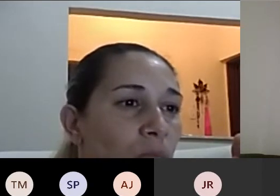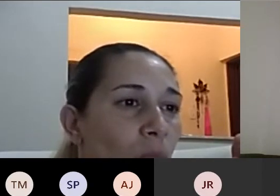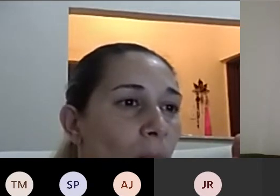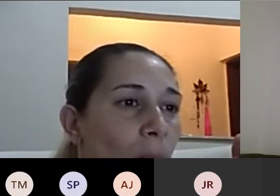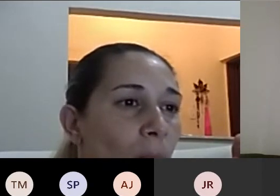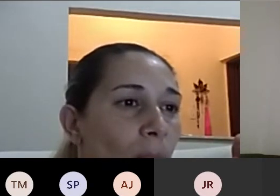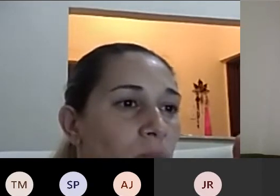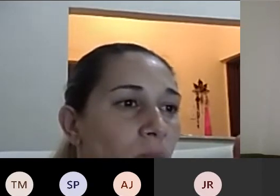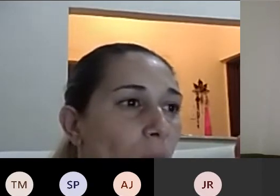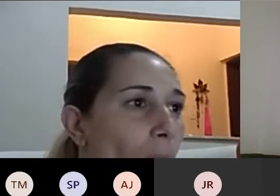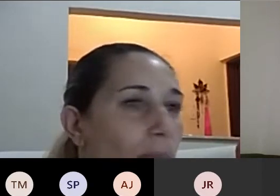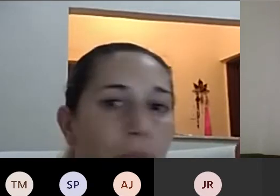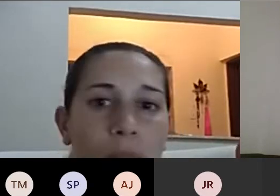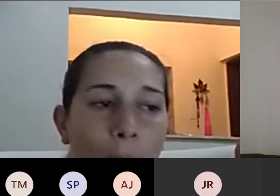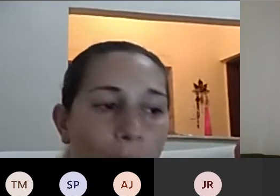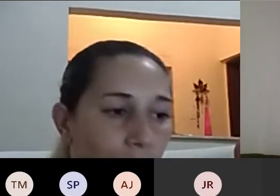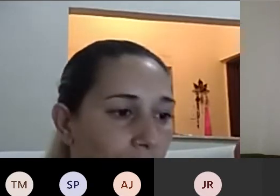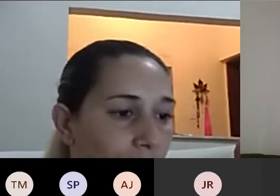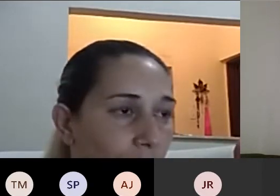Fechou sozinho.